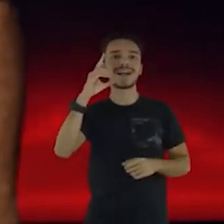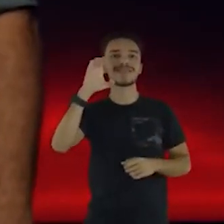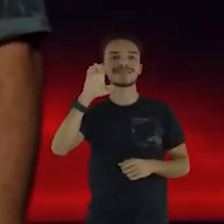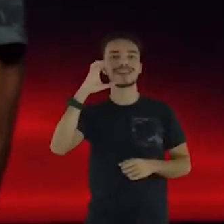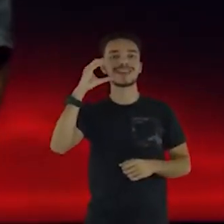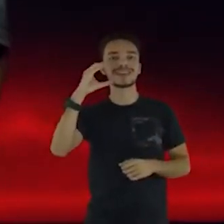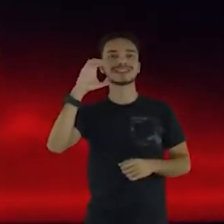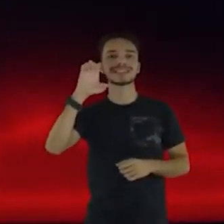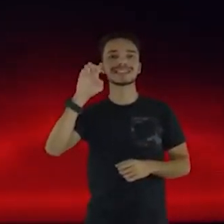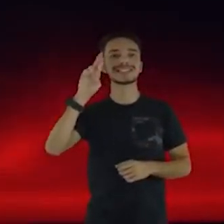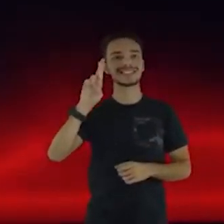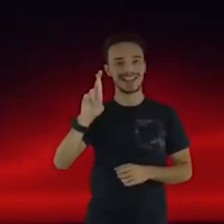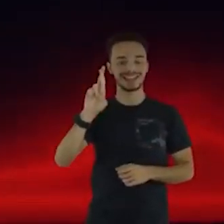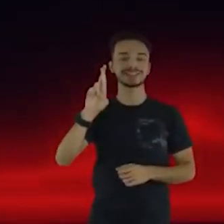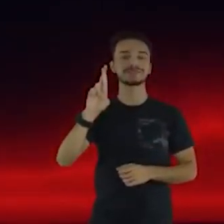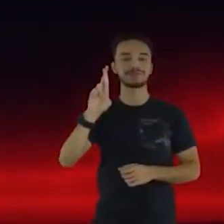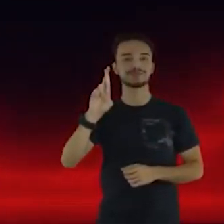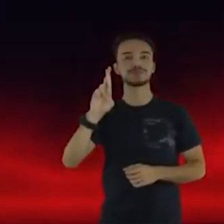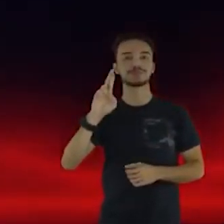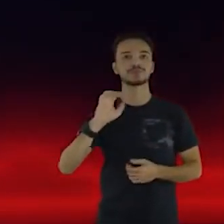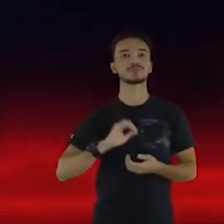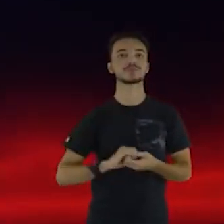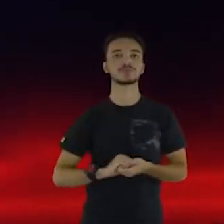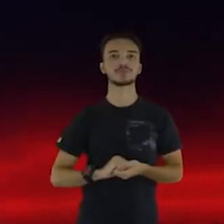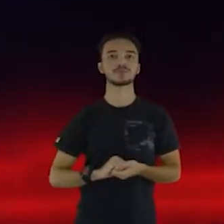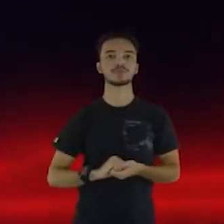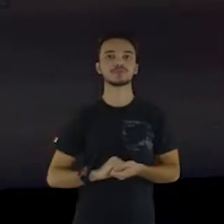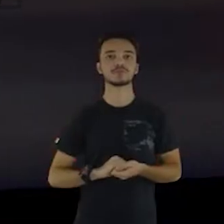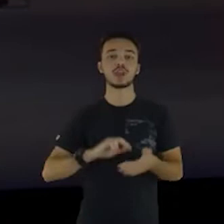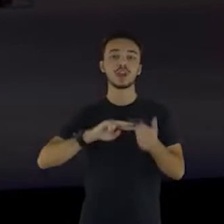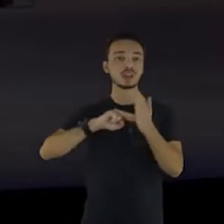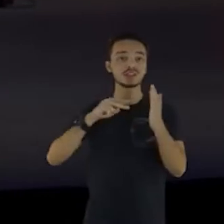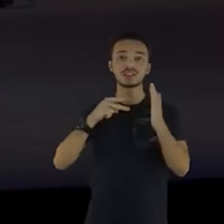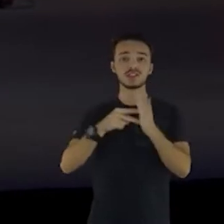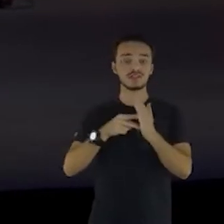de conhecimento, mas eu vou